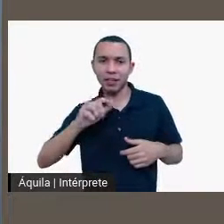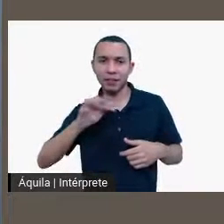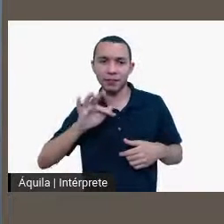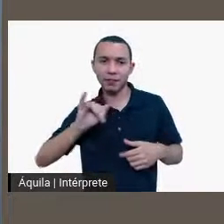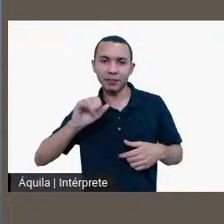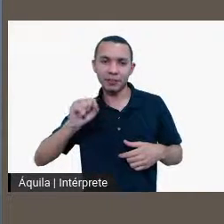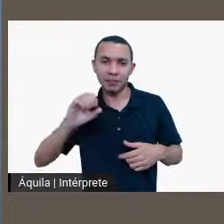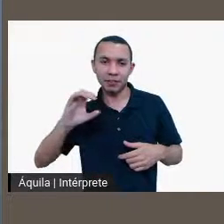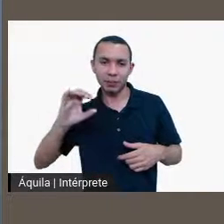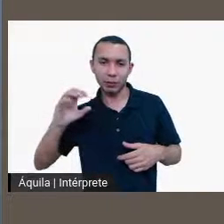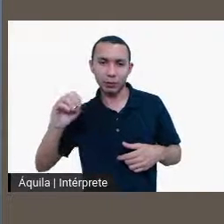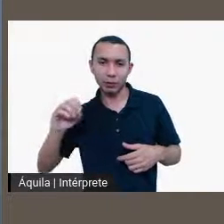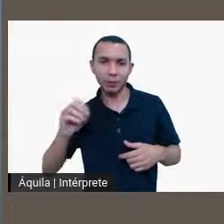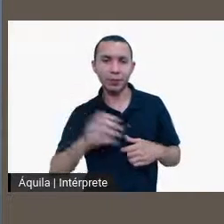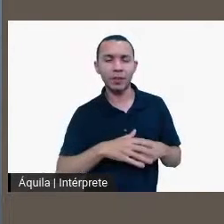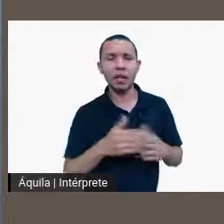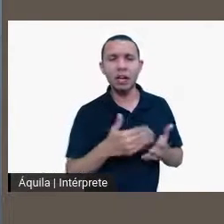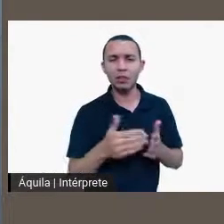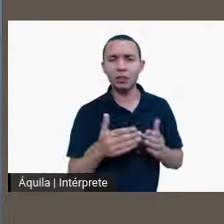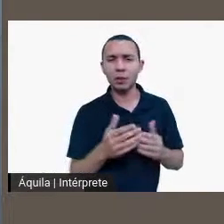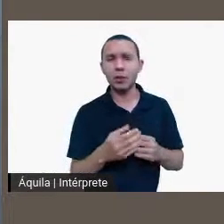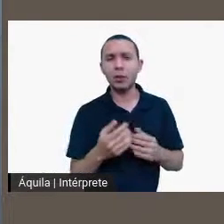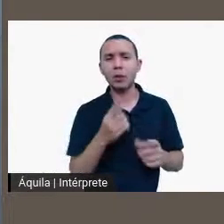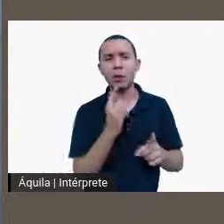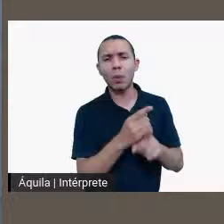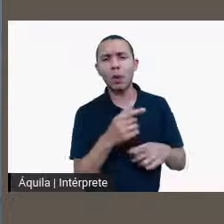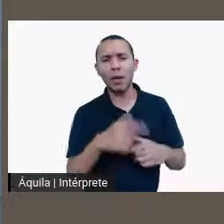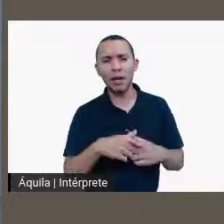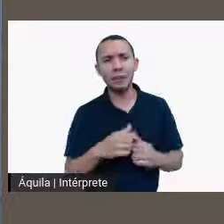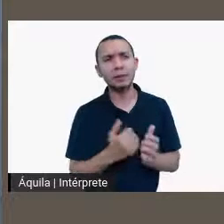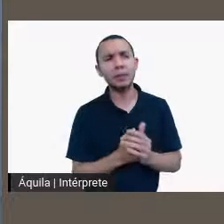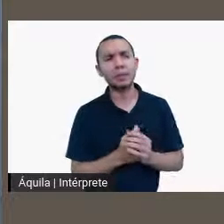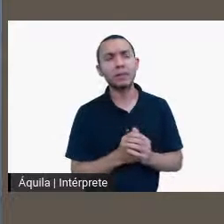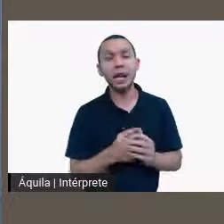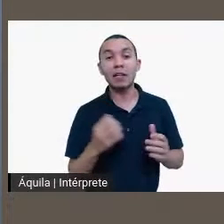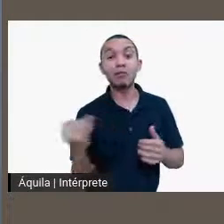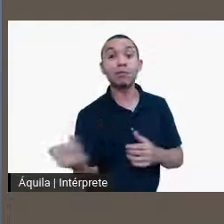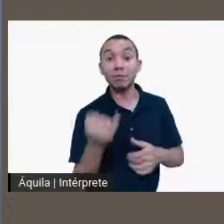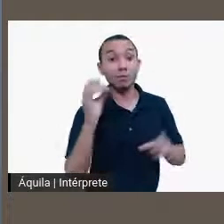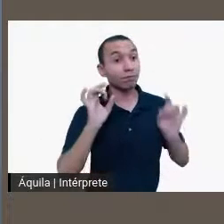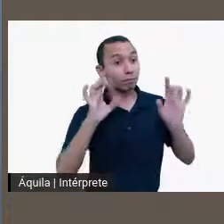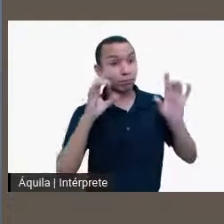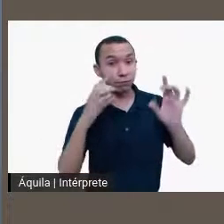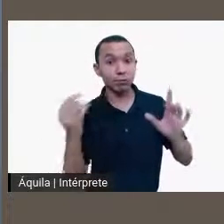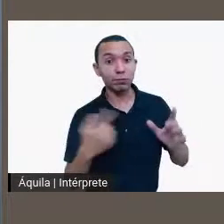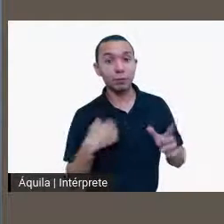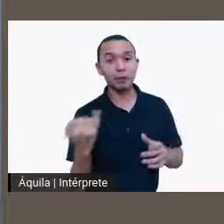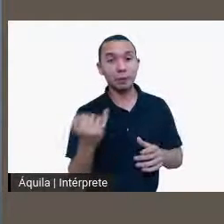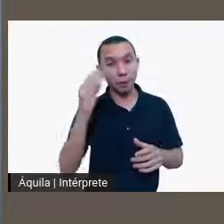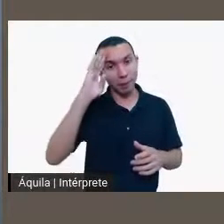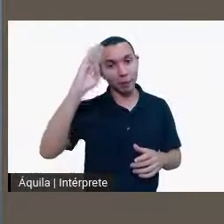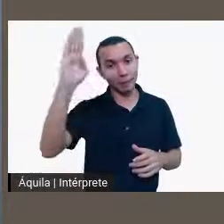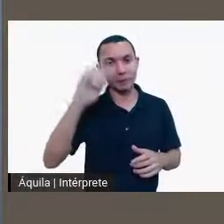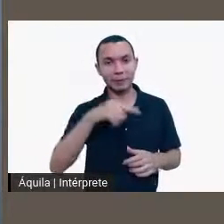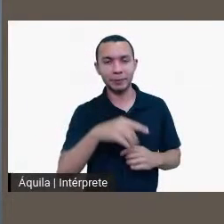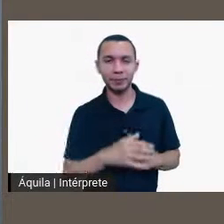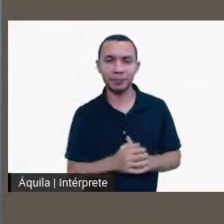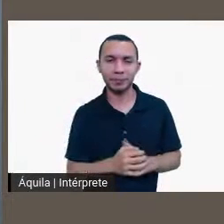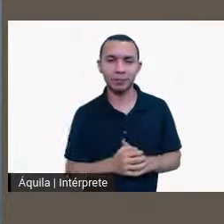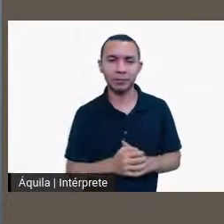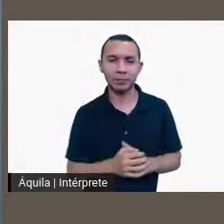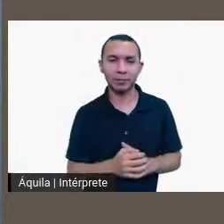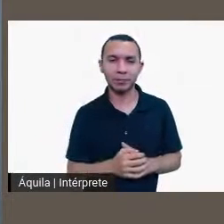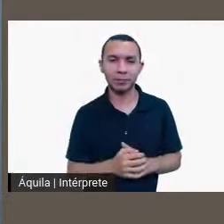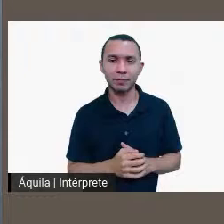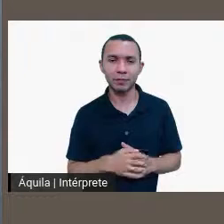que no começo de todas as coisas se encontra o que há de mais precioso e de mais essencial. Continua Nietzsche em Aurora.